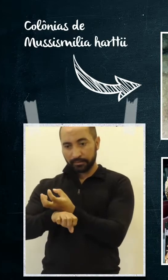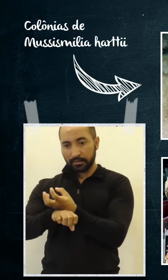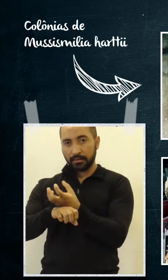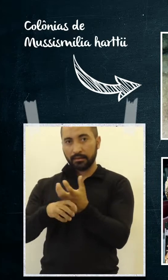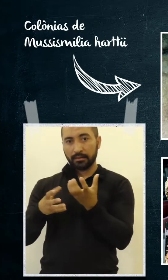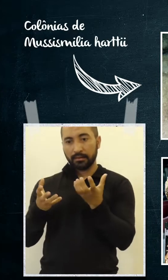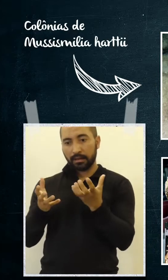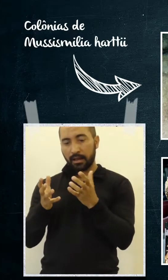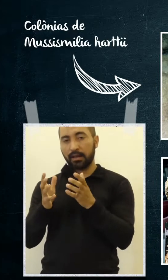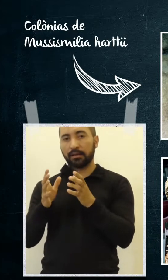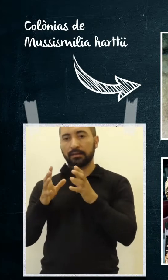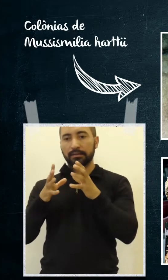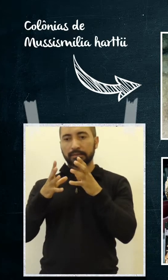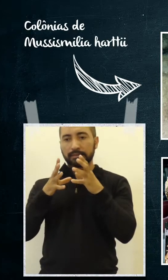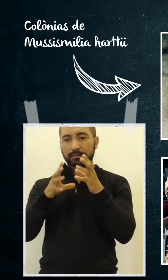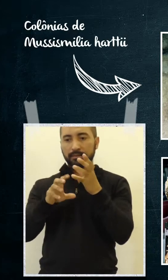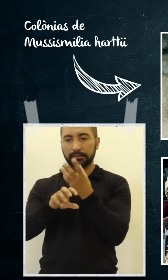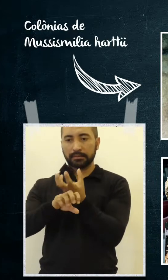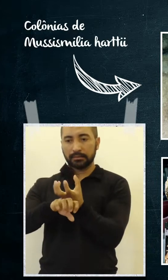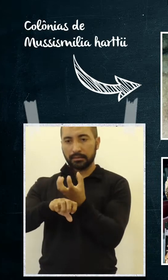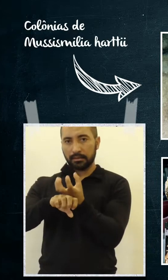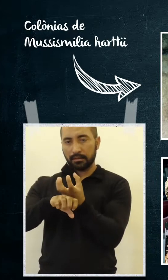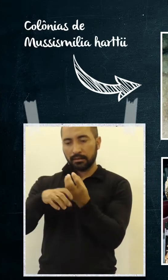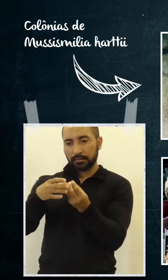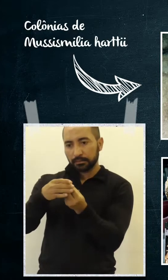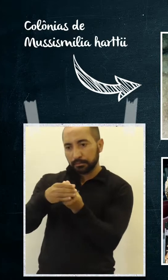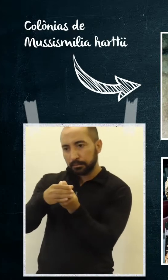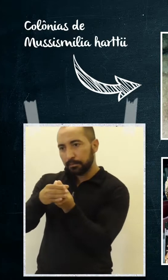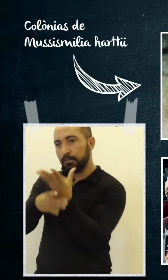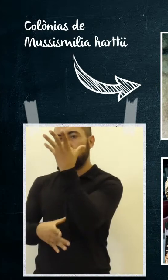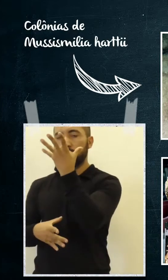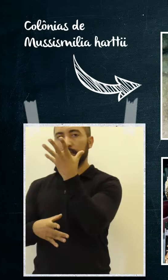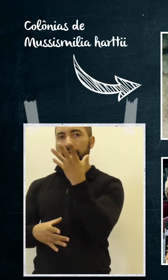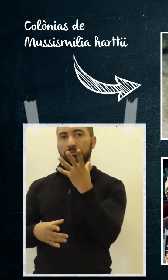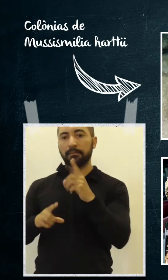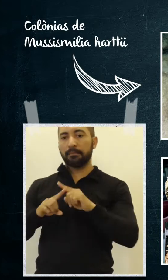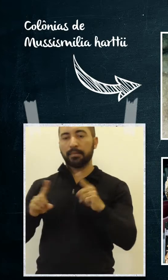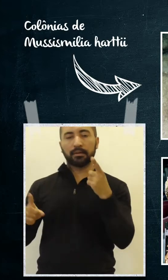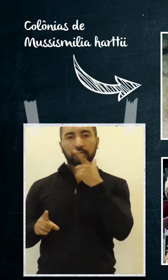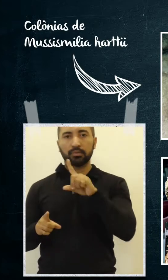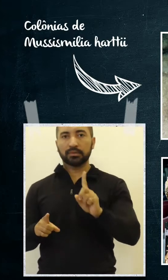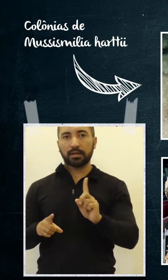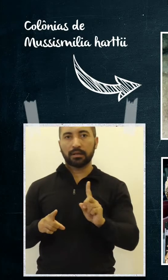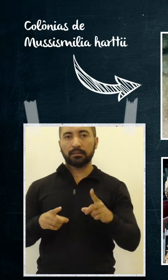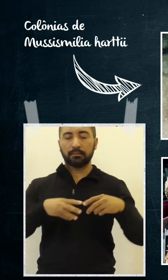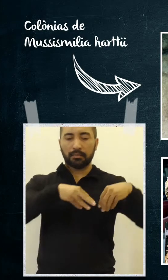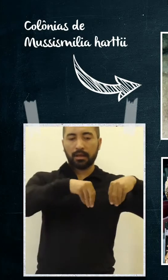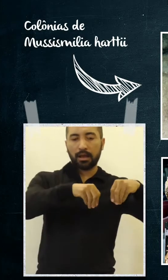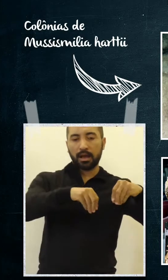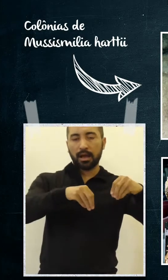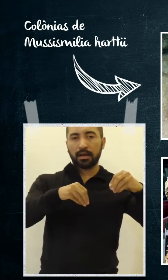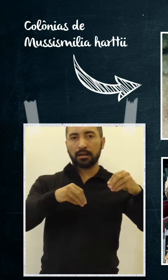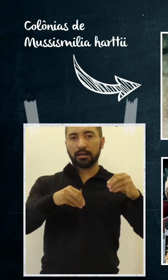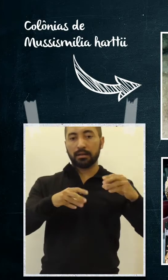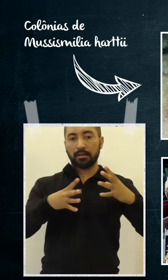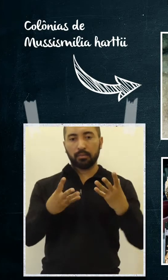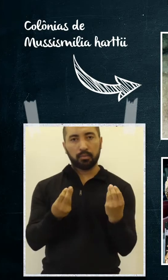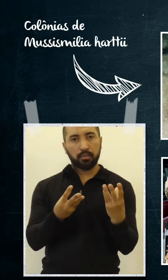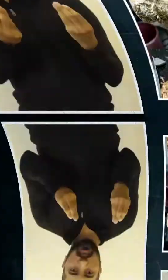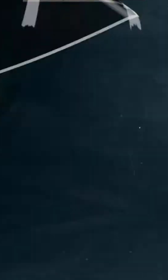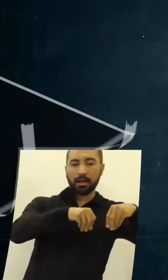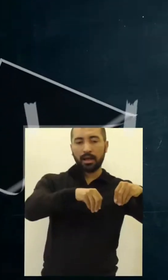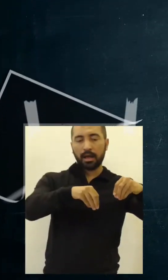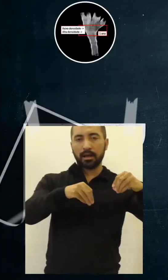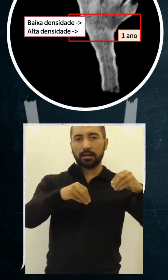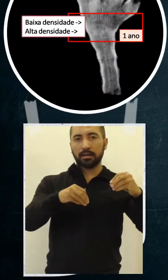sedimentação, pólipos com a base escura, provavelmente devido à alta porcentagem de matéria orgânica nestes ambientes, e pólipos vivos sedimentados no substrato